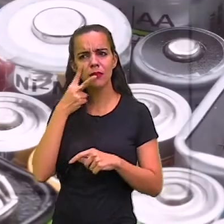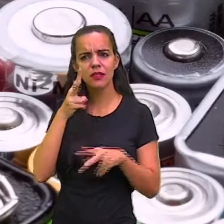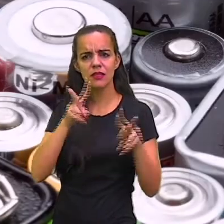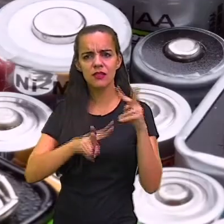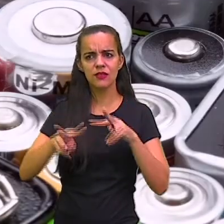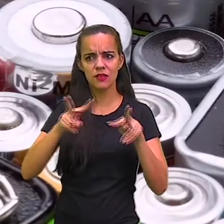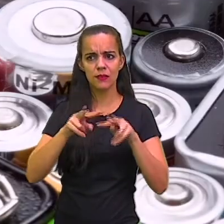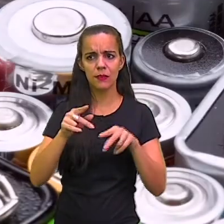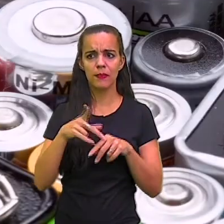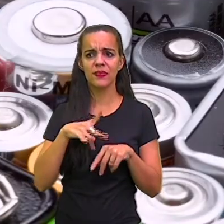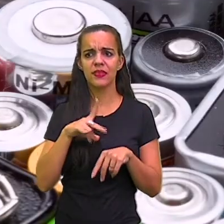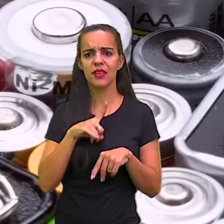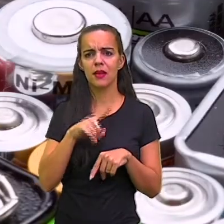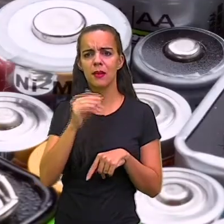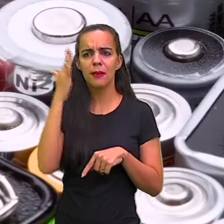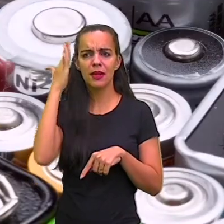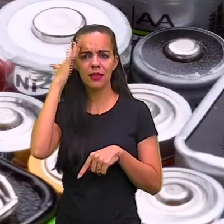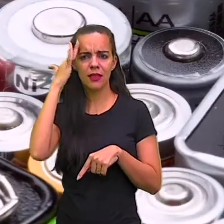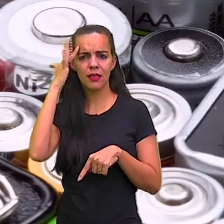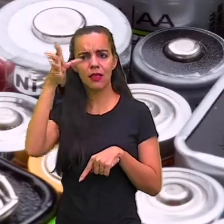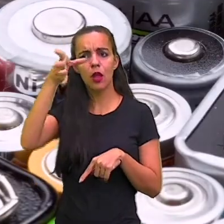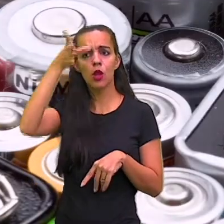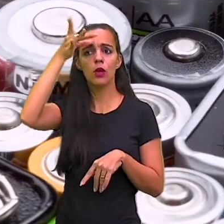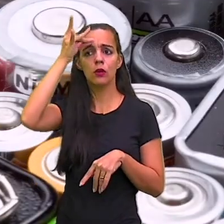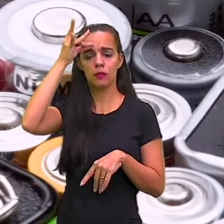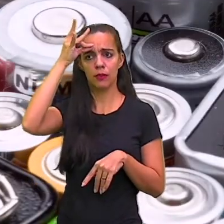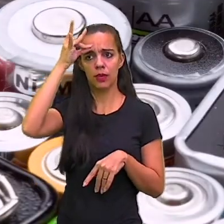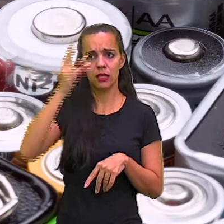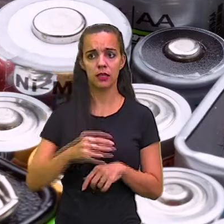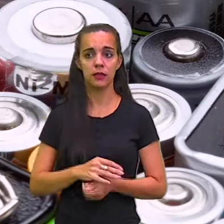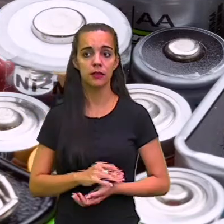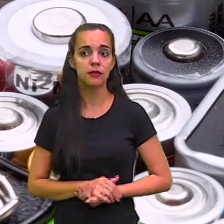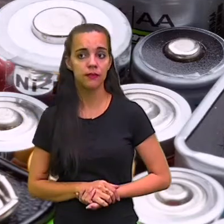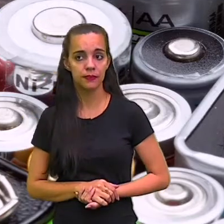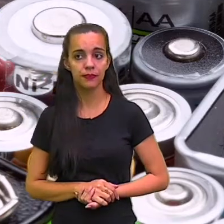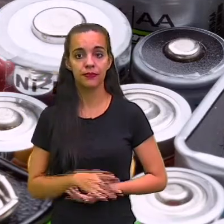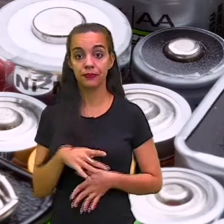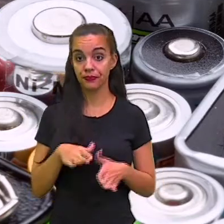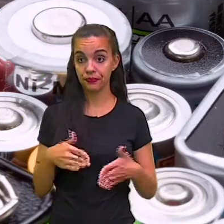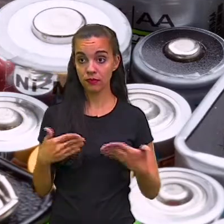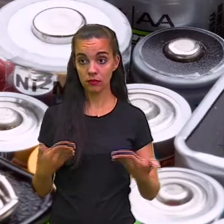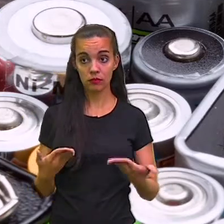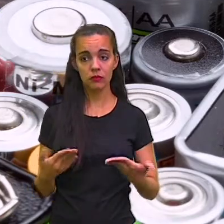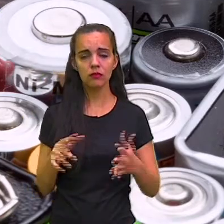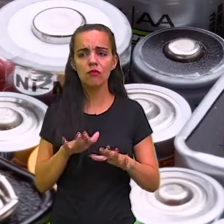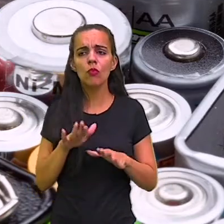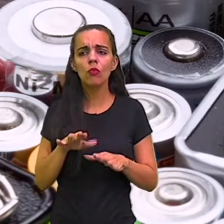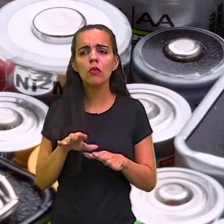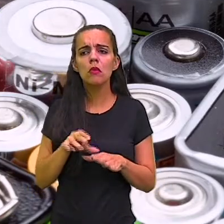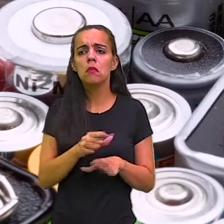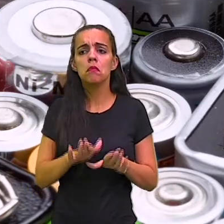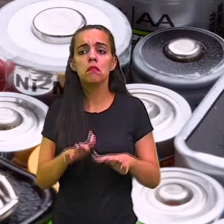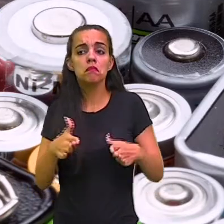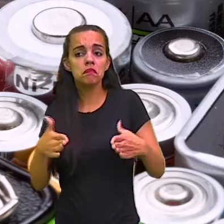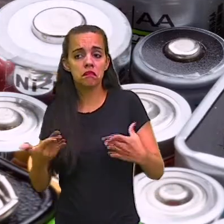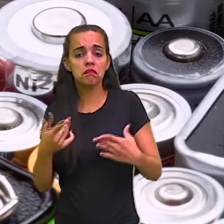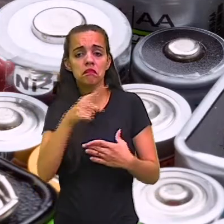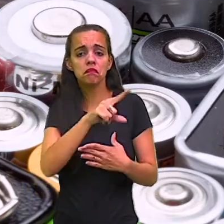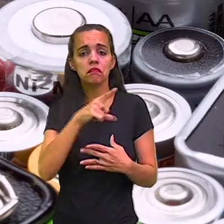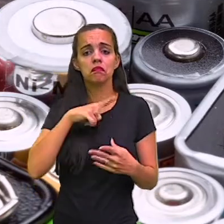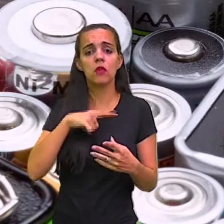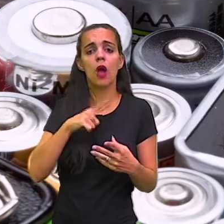Quanto é interessante compreender é bom E aí quais são os dispositivos